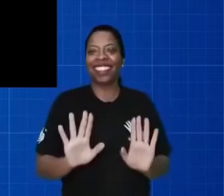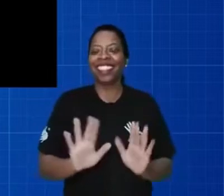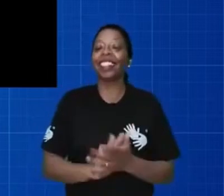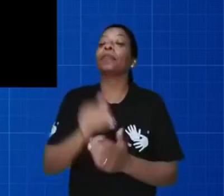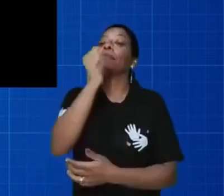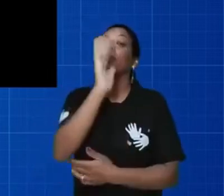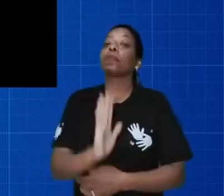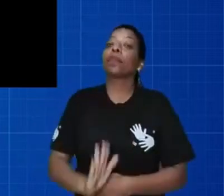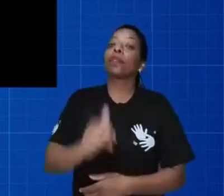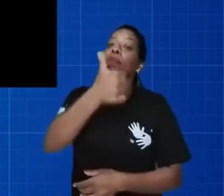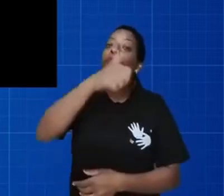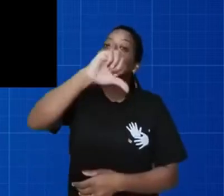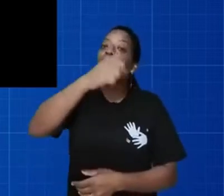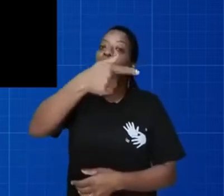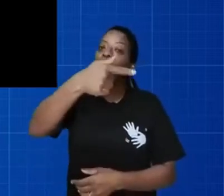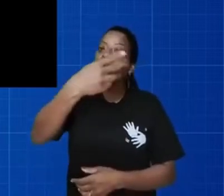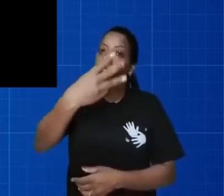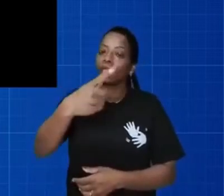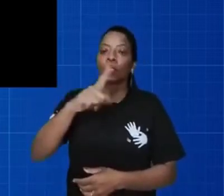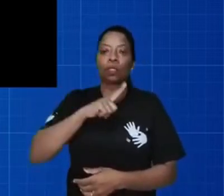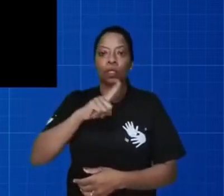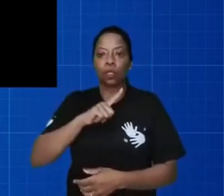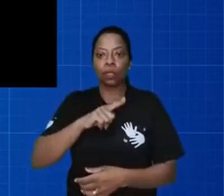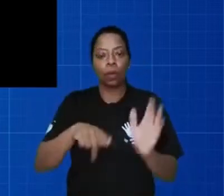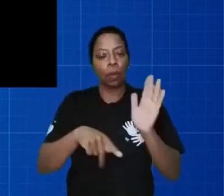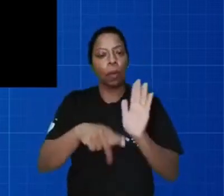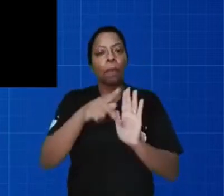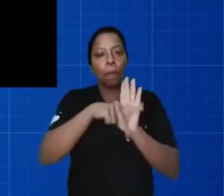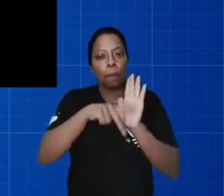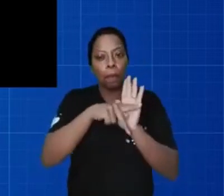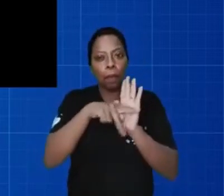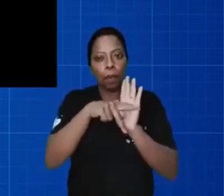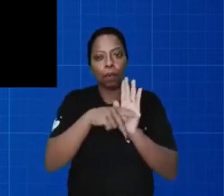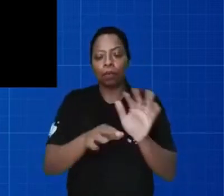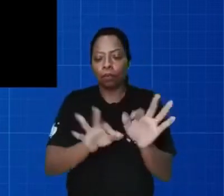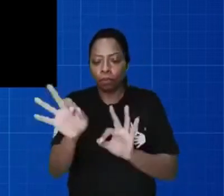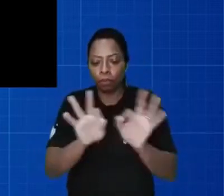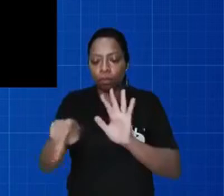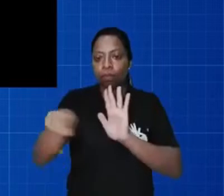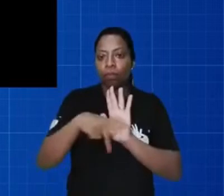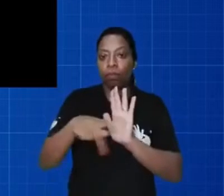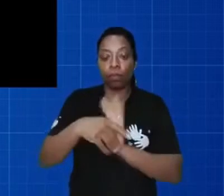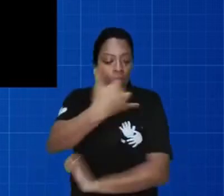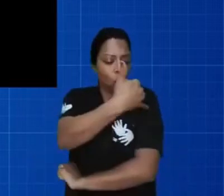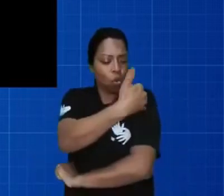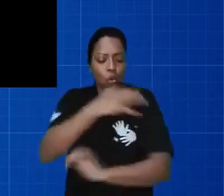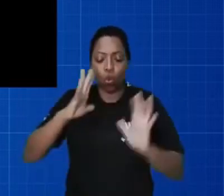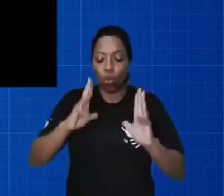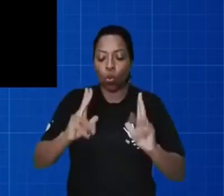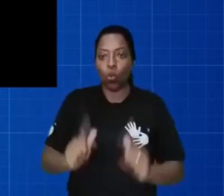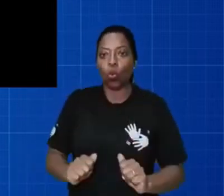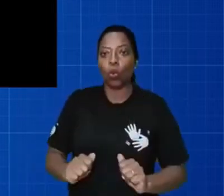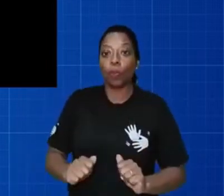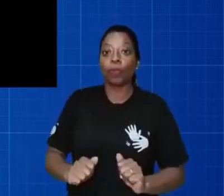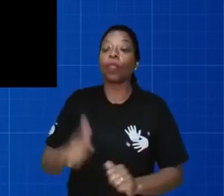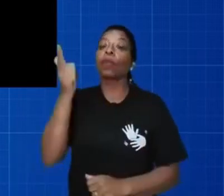vacinar 100% das crianças, né, atingir a cobertura vacinal com qualidade, levar essas vacinas